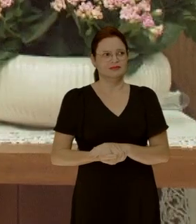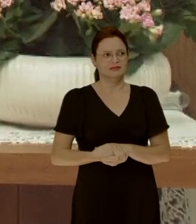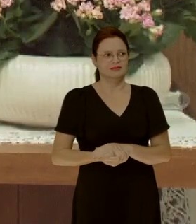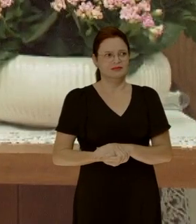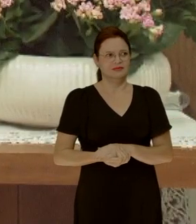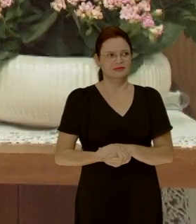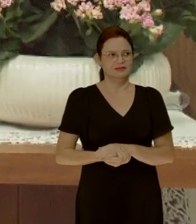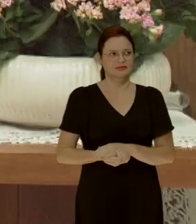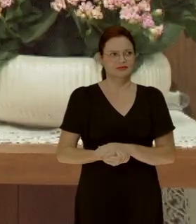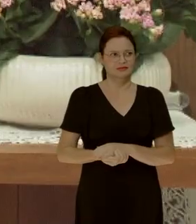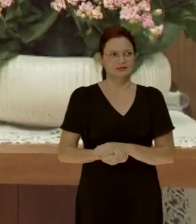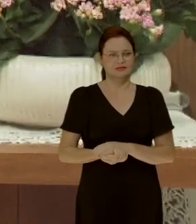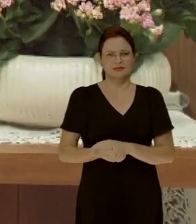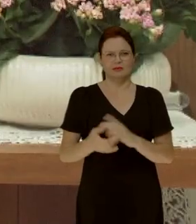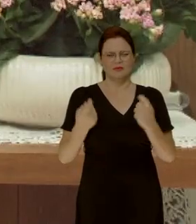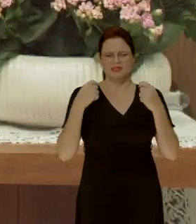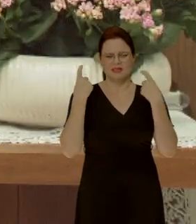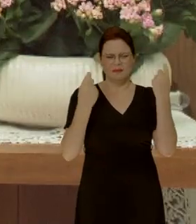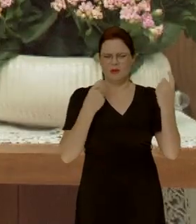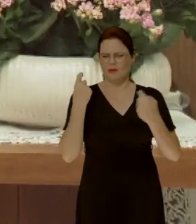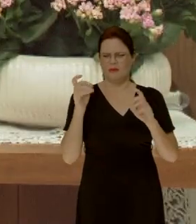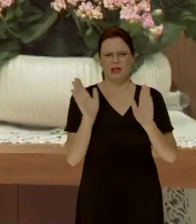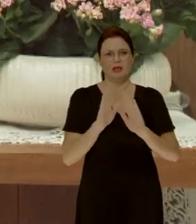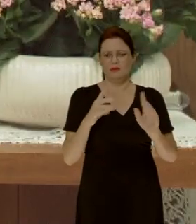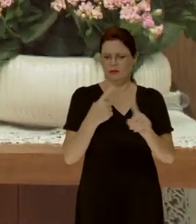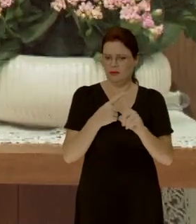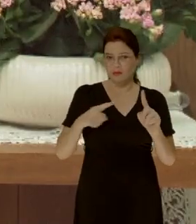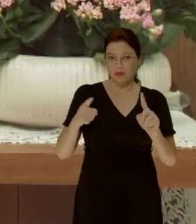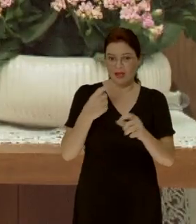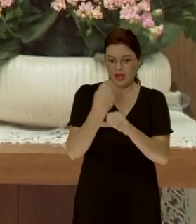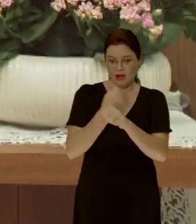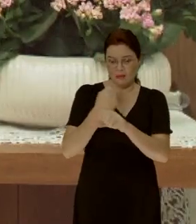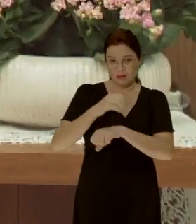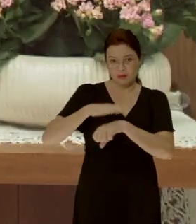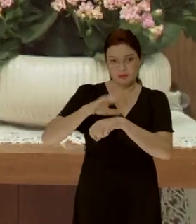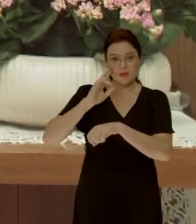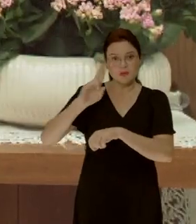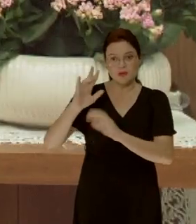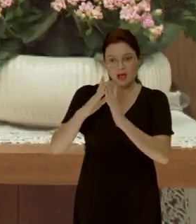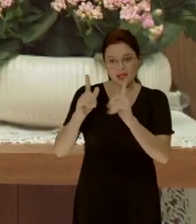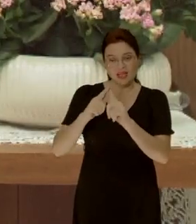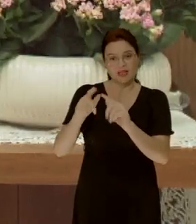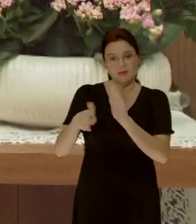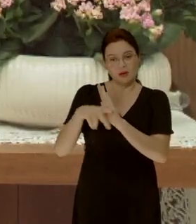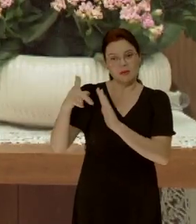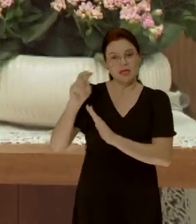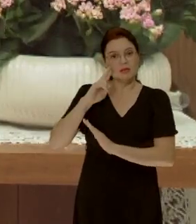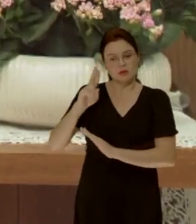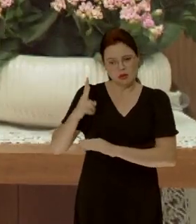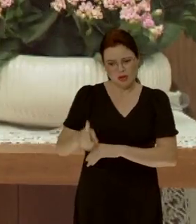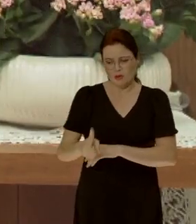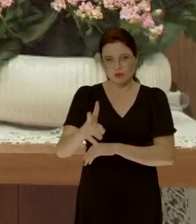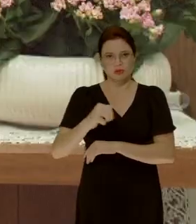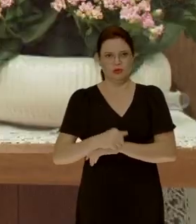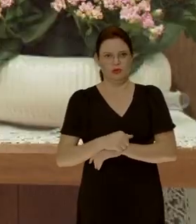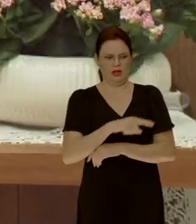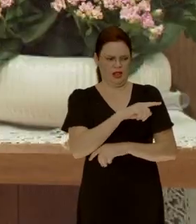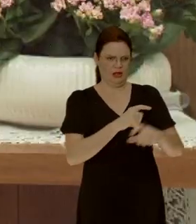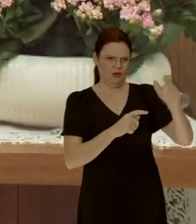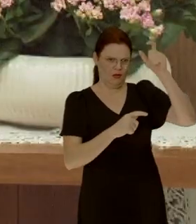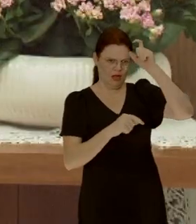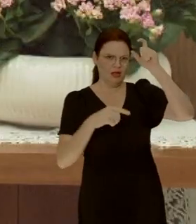É que está preocupado com isso, que ninguém está preocupado com isso. A obra vai continuar. O inimigo não está satisfeito com a